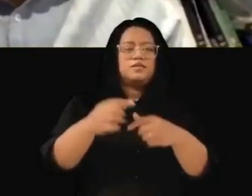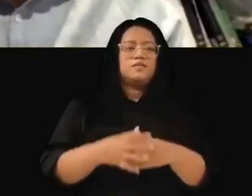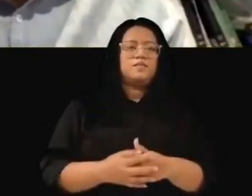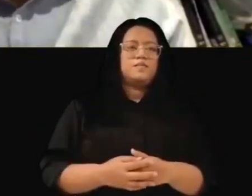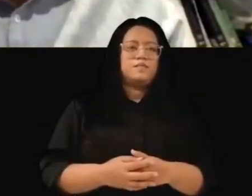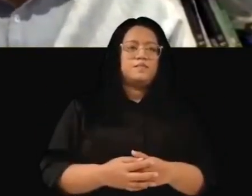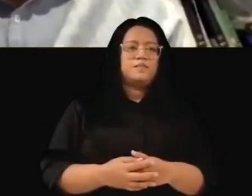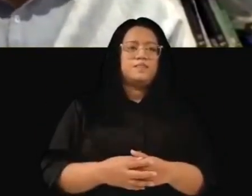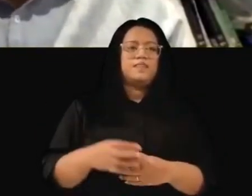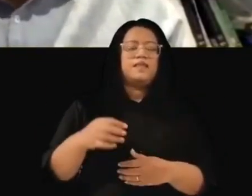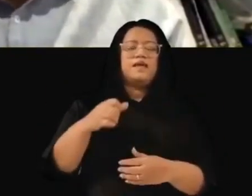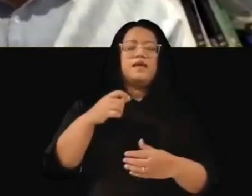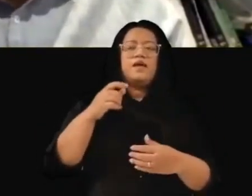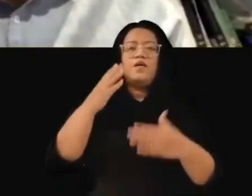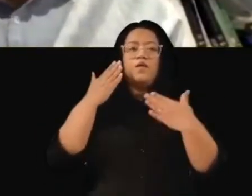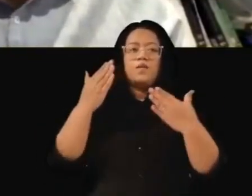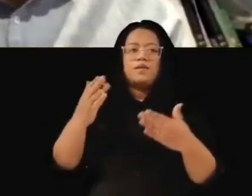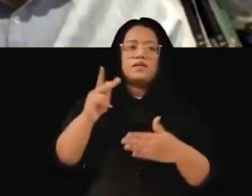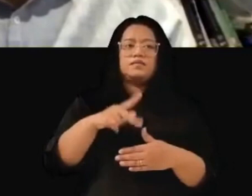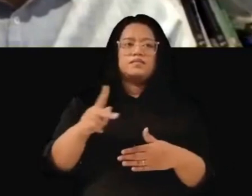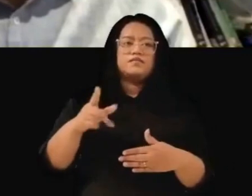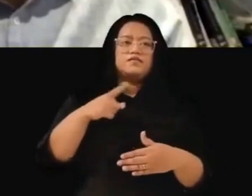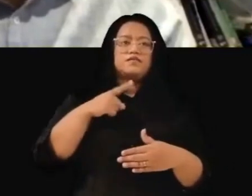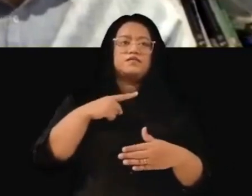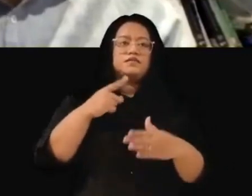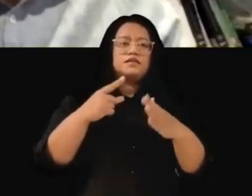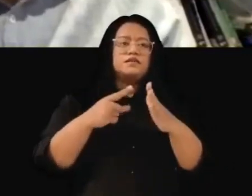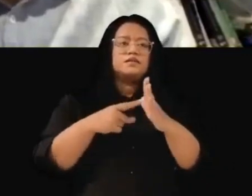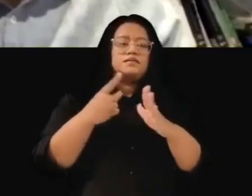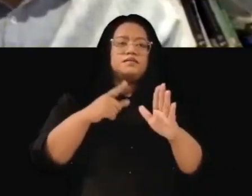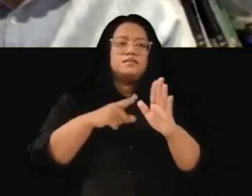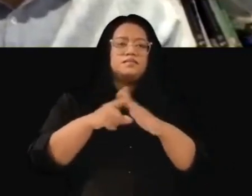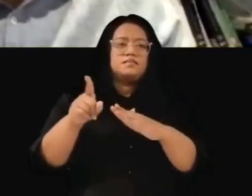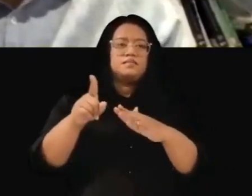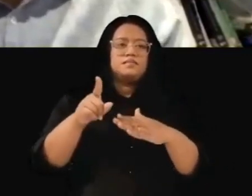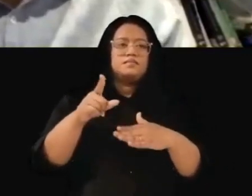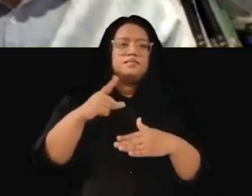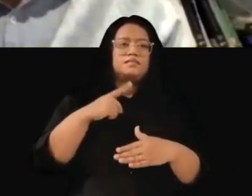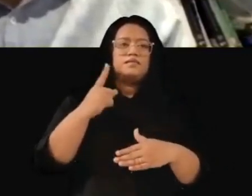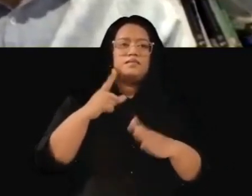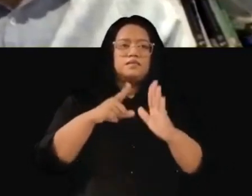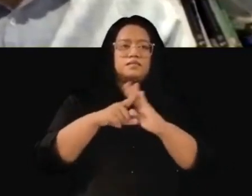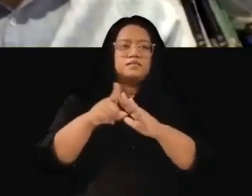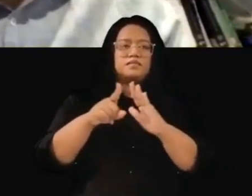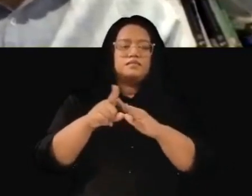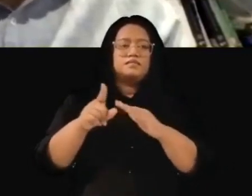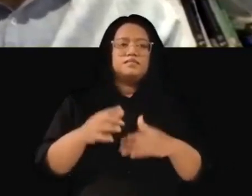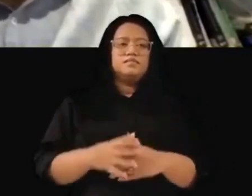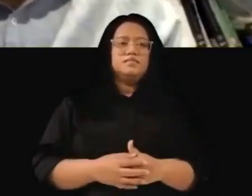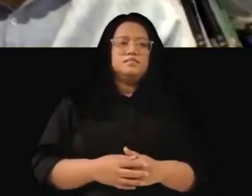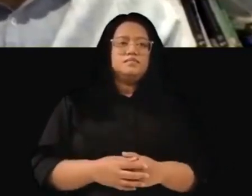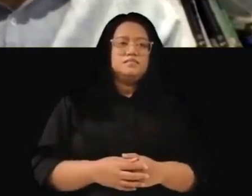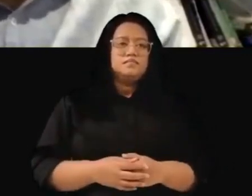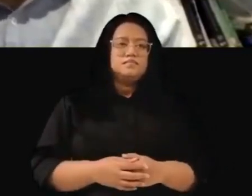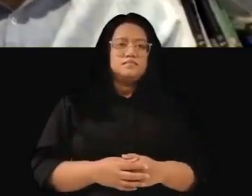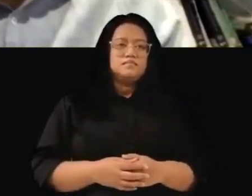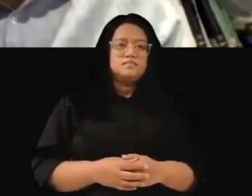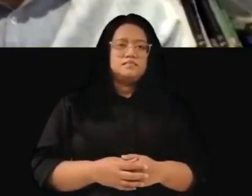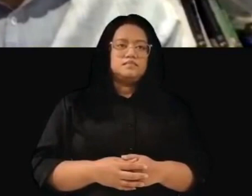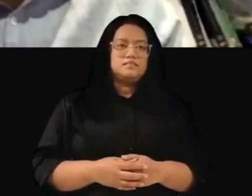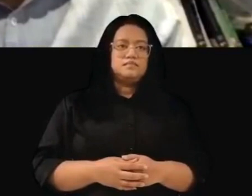Muito obrigada, professor. Temos mais uma... Não, mas acho que tem uma pergunta ali. Sim.